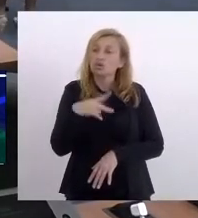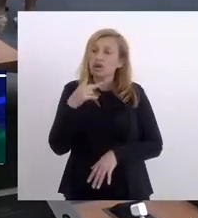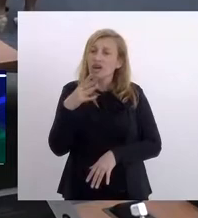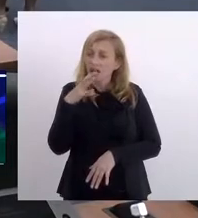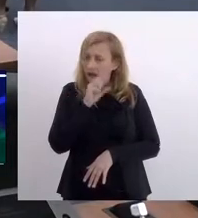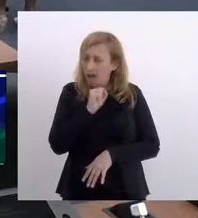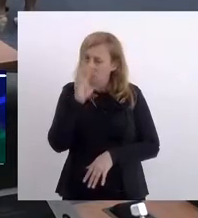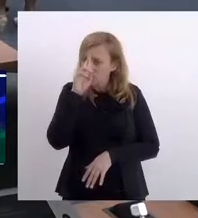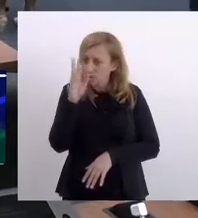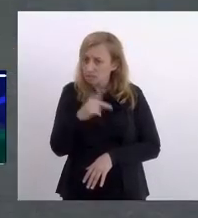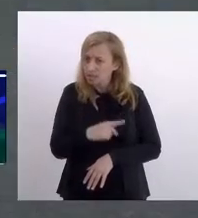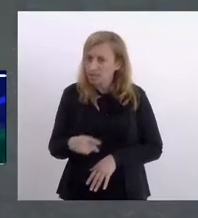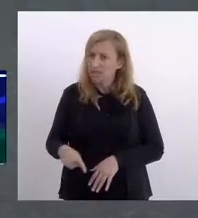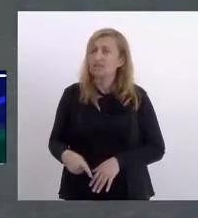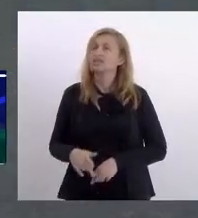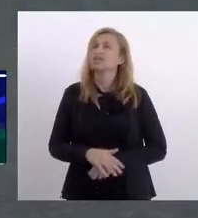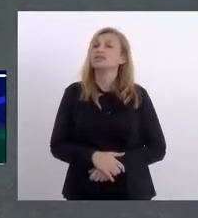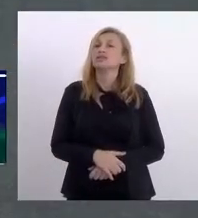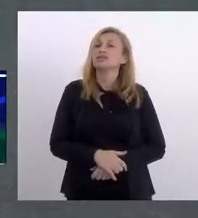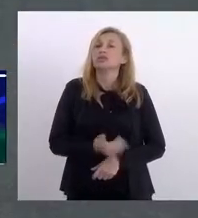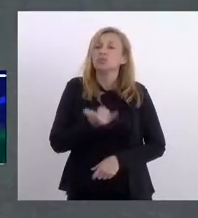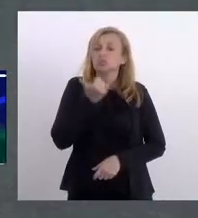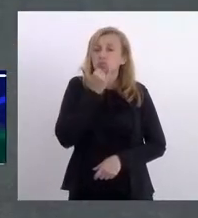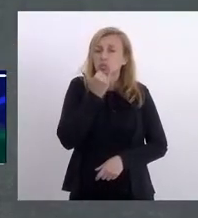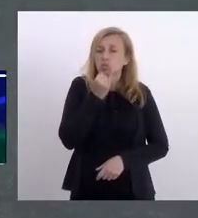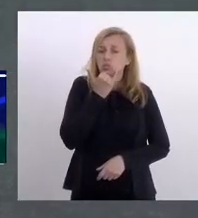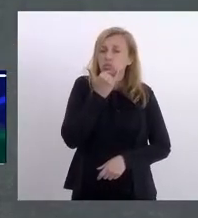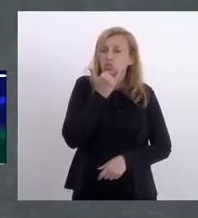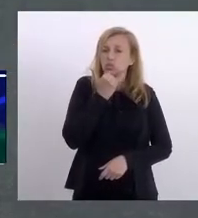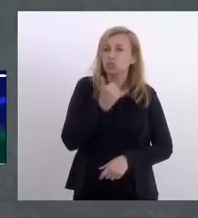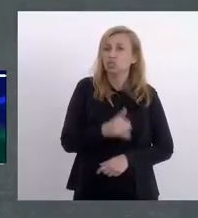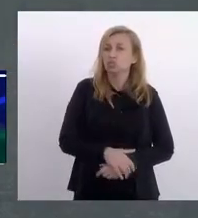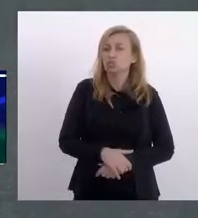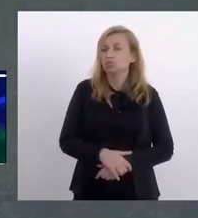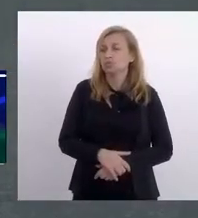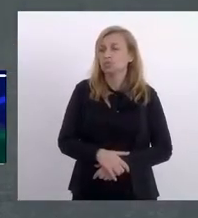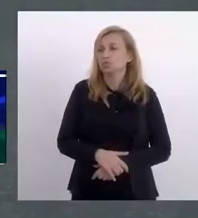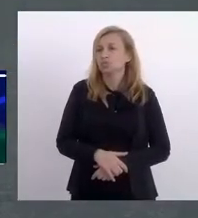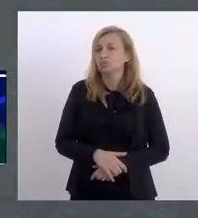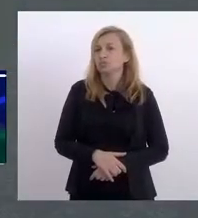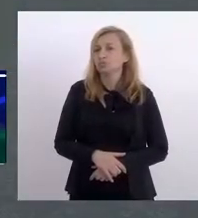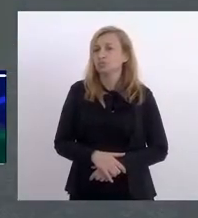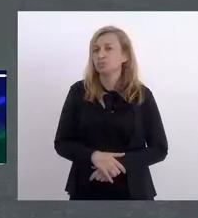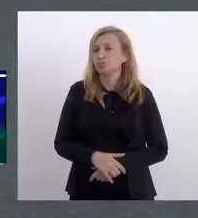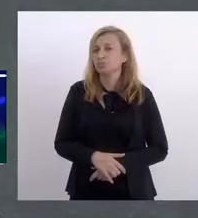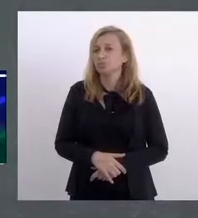muito rápida, senhora presidenta. Me desculpe. Só para aqui